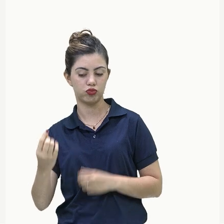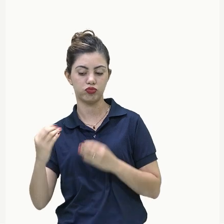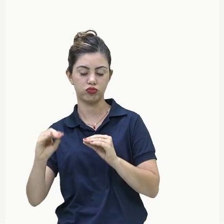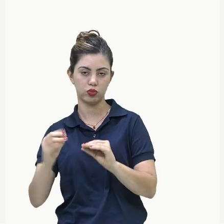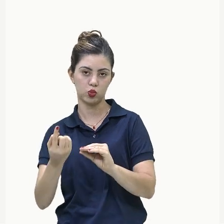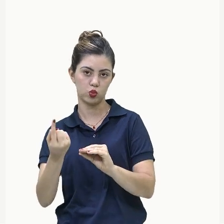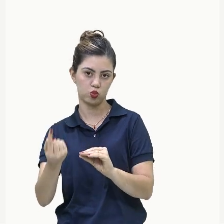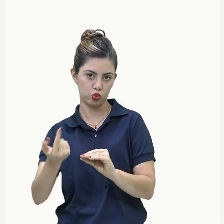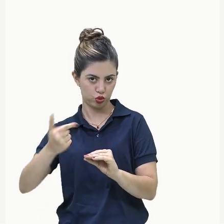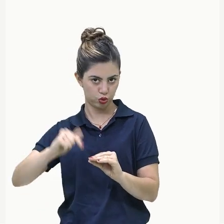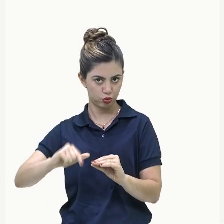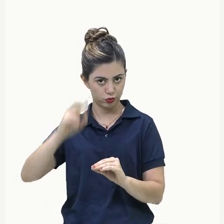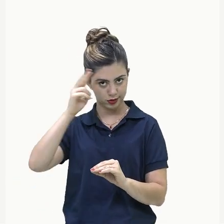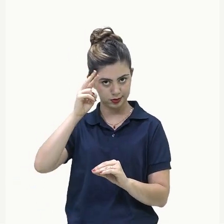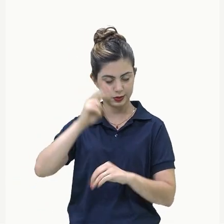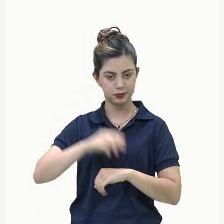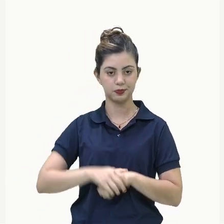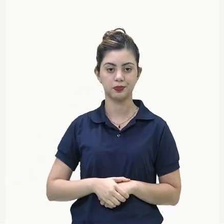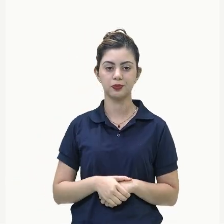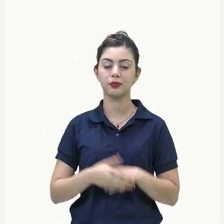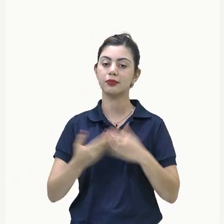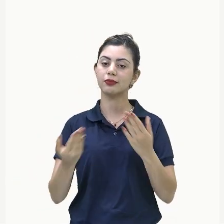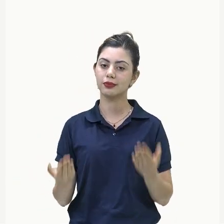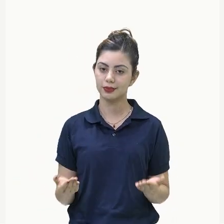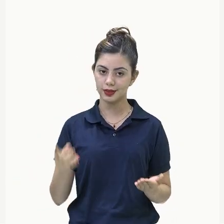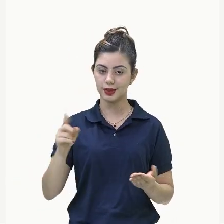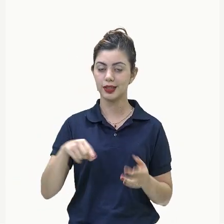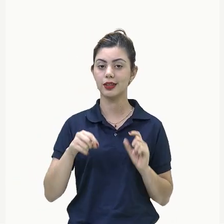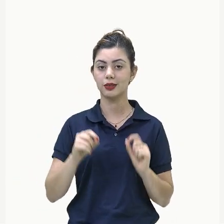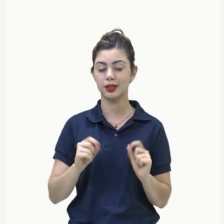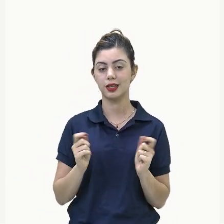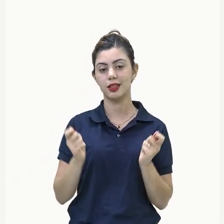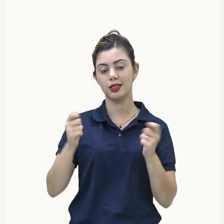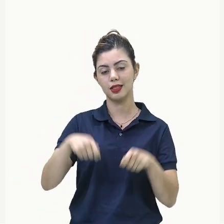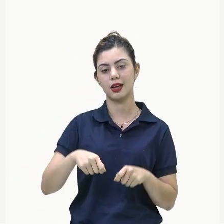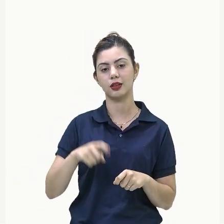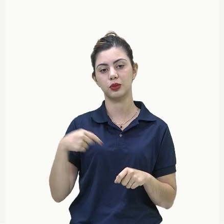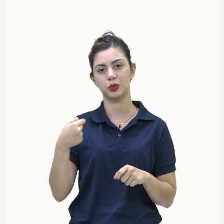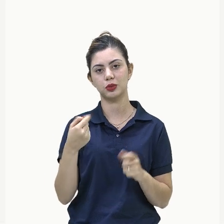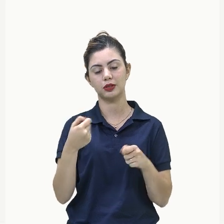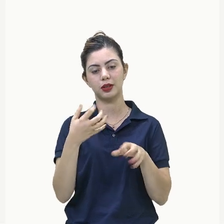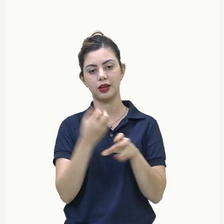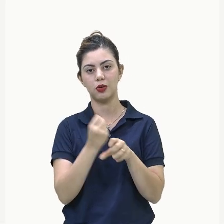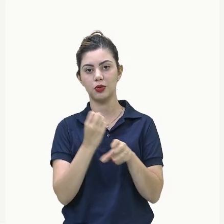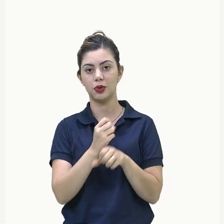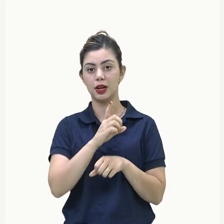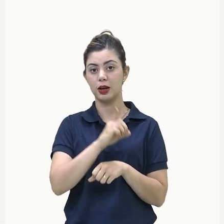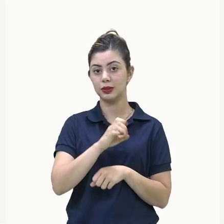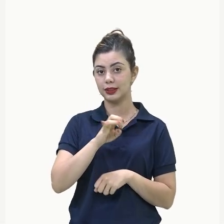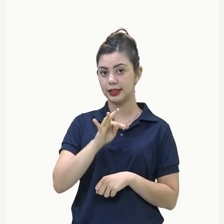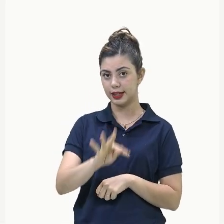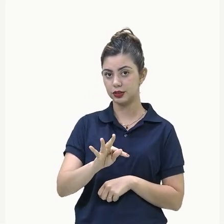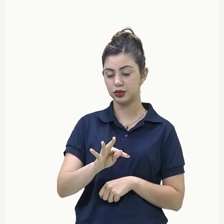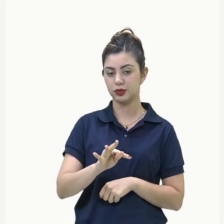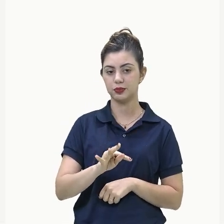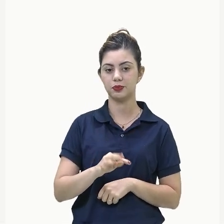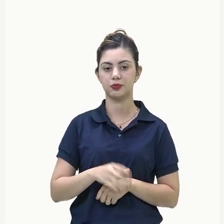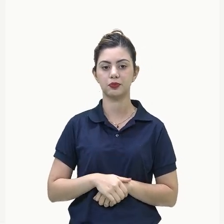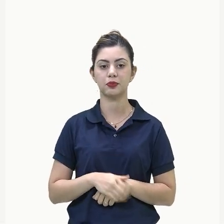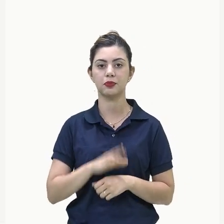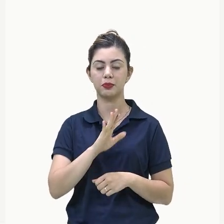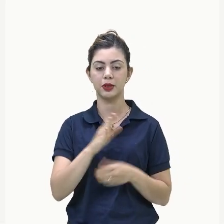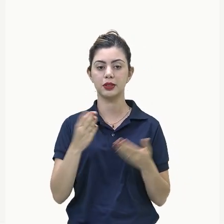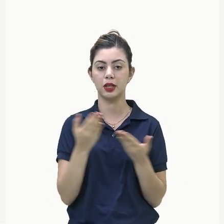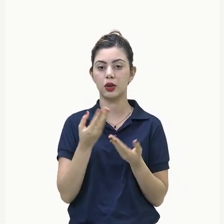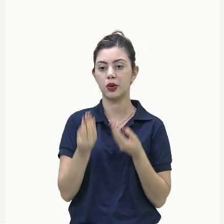tá? Esse aqui, então, é a matriz que a gente vai calcular o determinante. Eu vou traçar